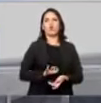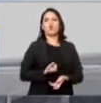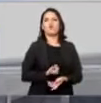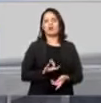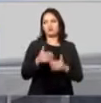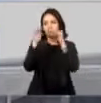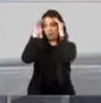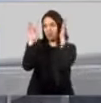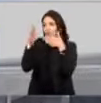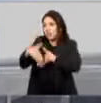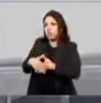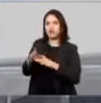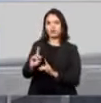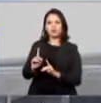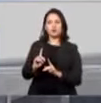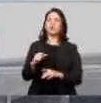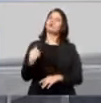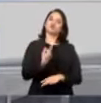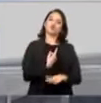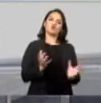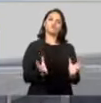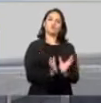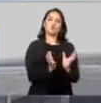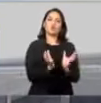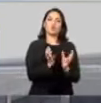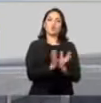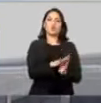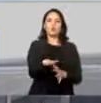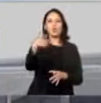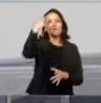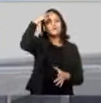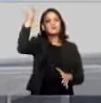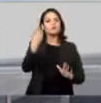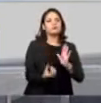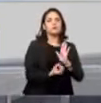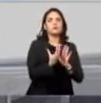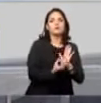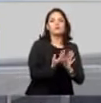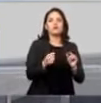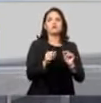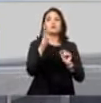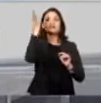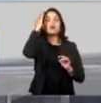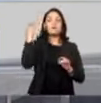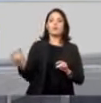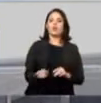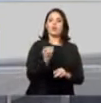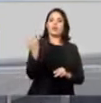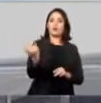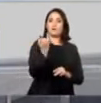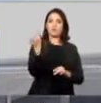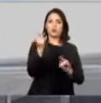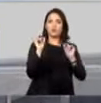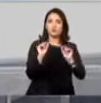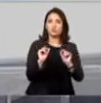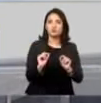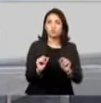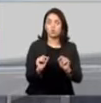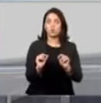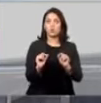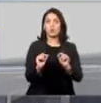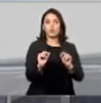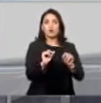ameaça. Nós, autores e roteiristas, cientes de que parte importante da produção audiovisual brasileira gira em torno das séries, filmes e games que